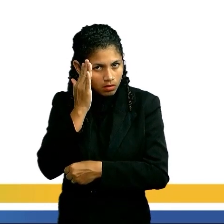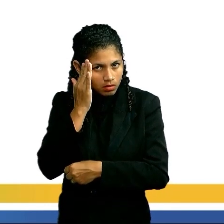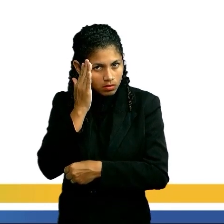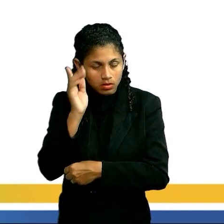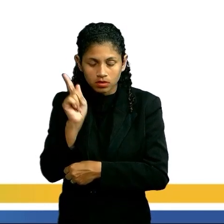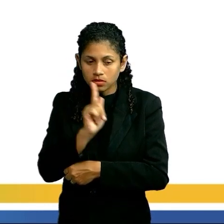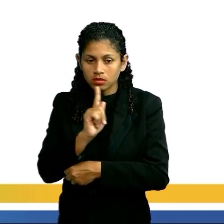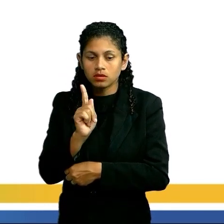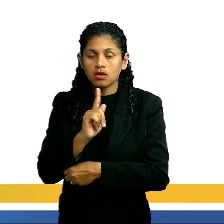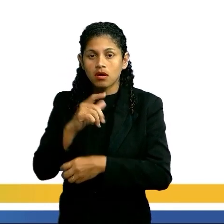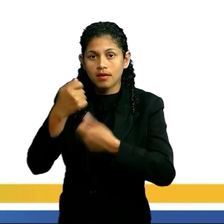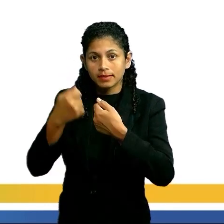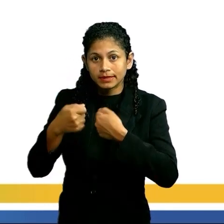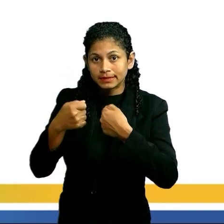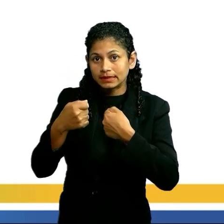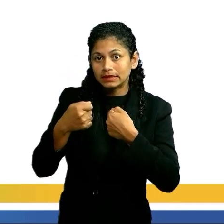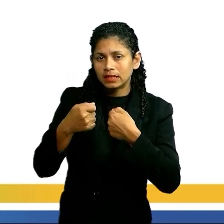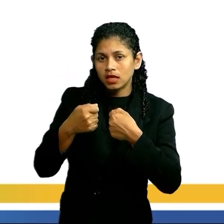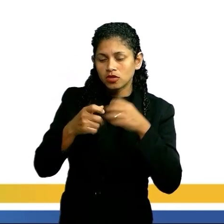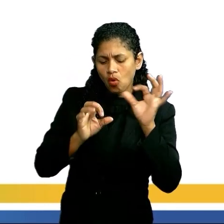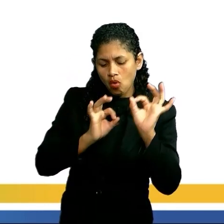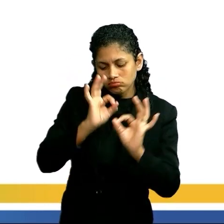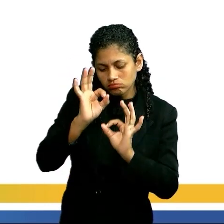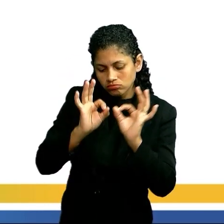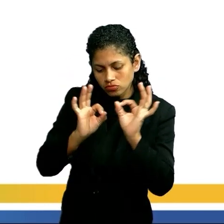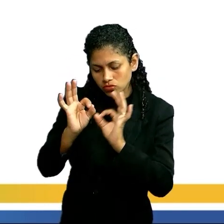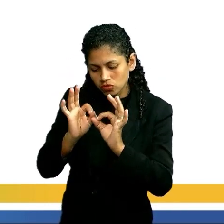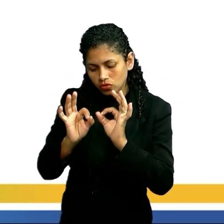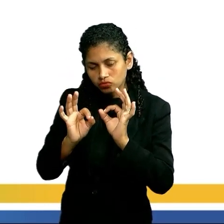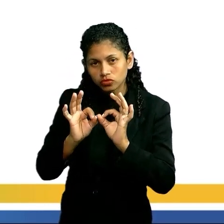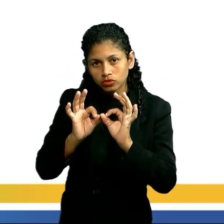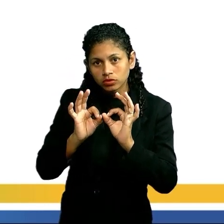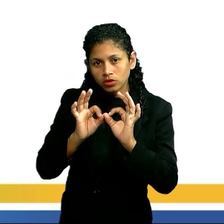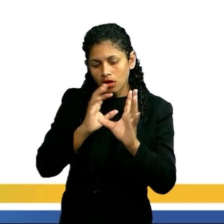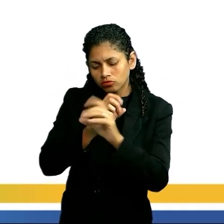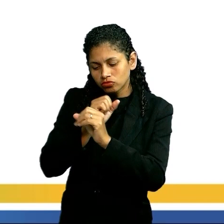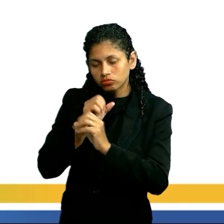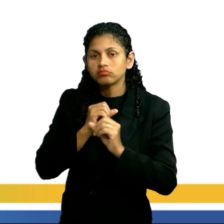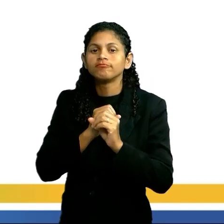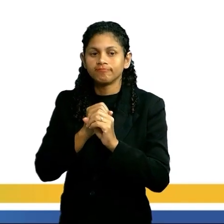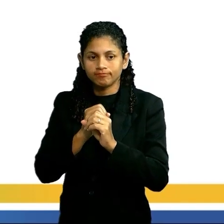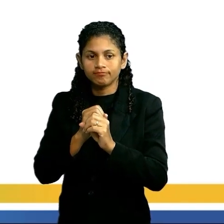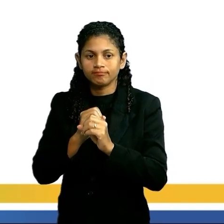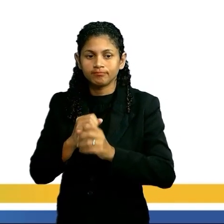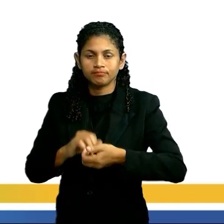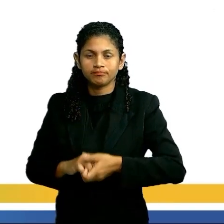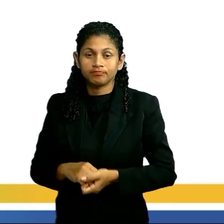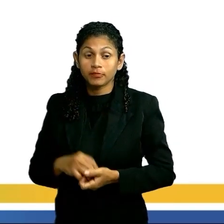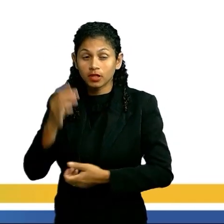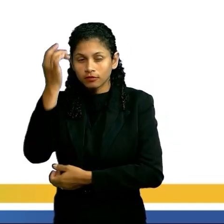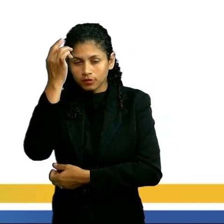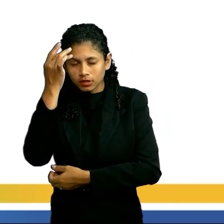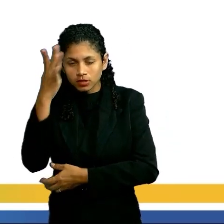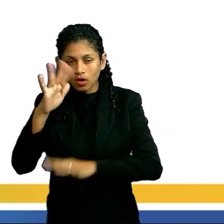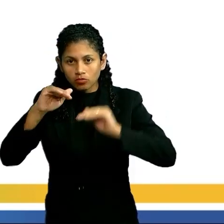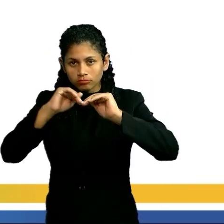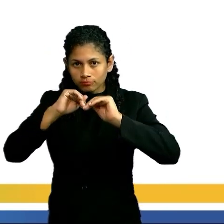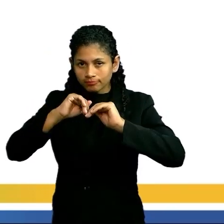bate essa informação, tá? Então, para facilitar as coisas, eu separei essa